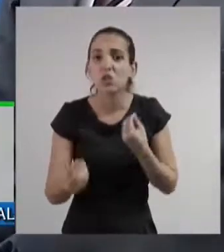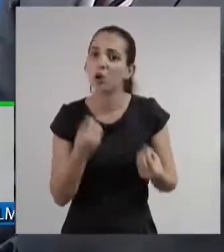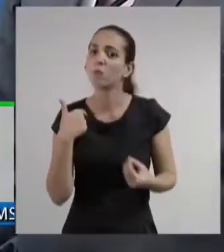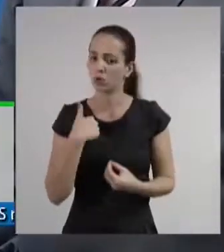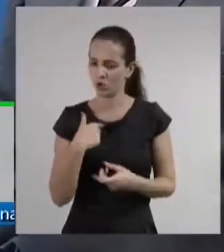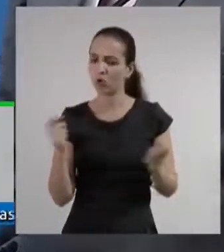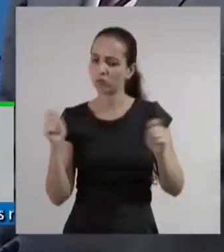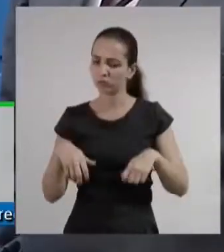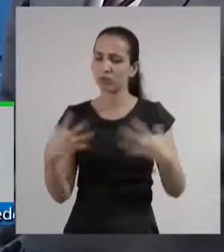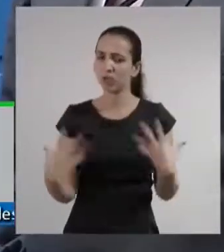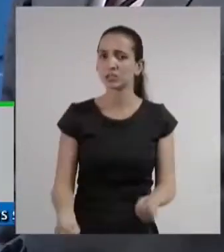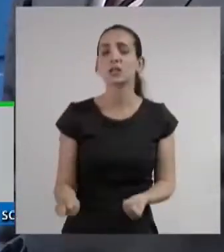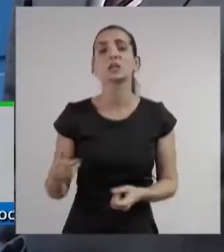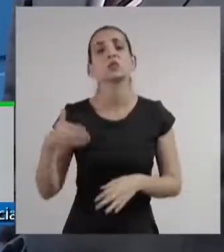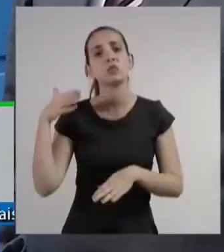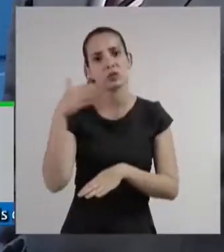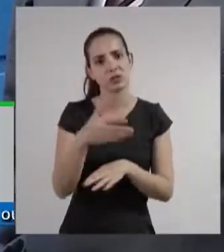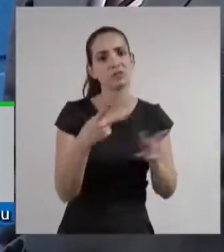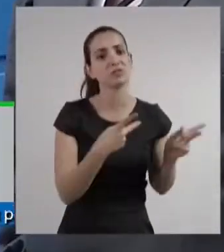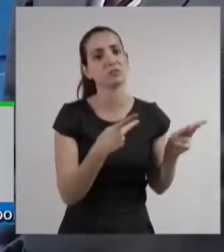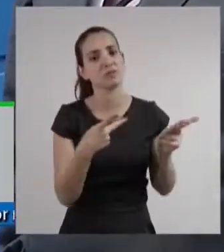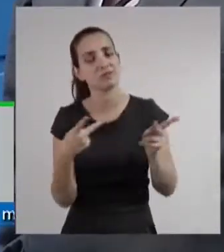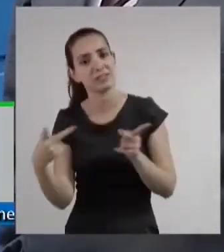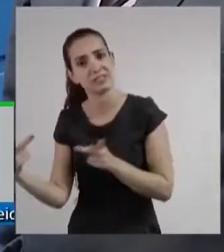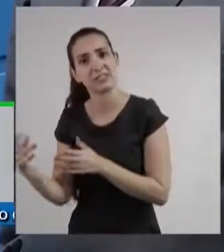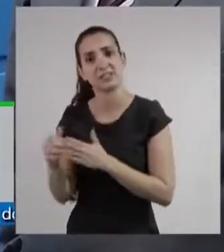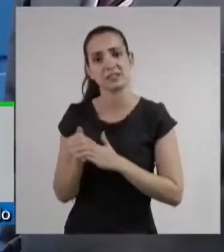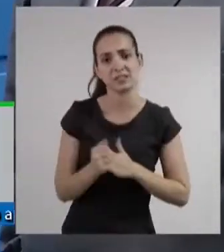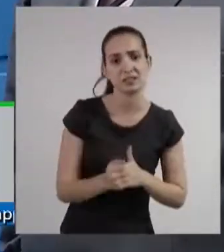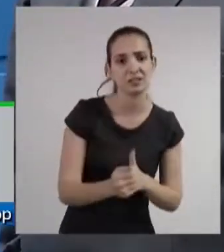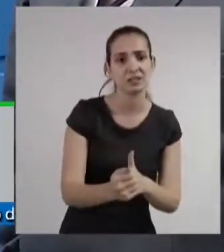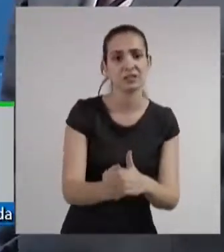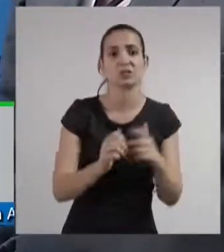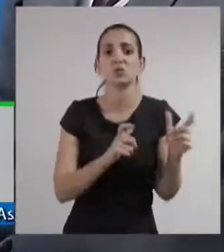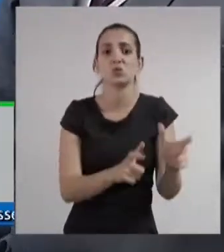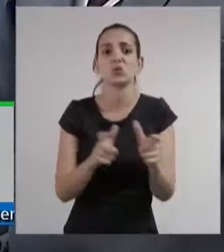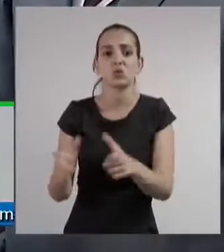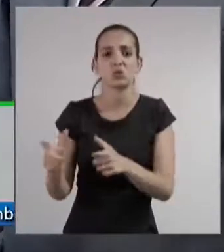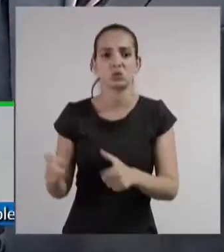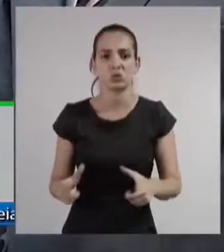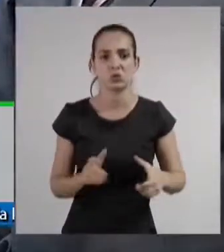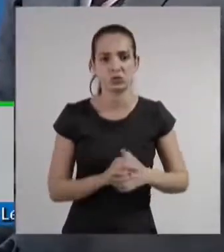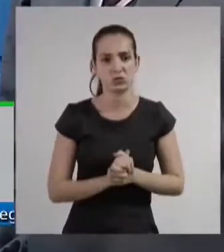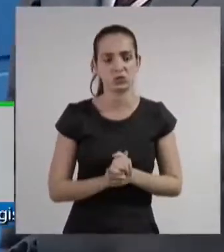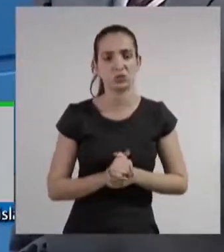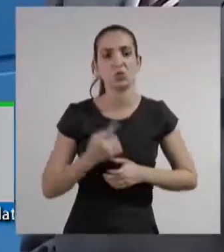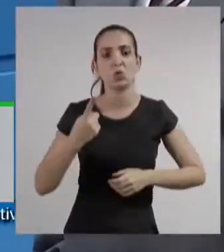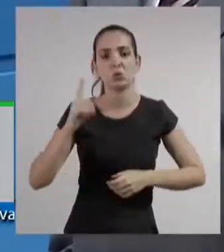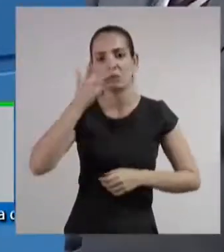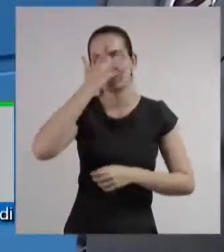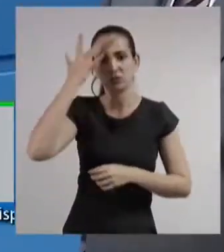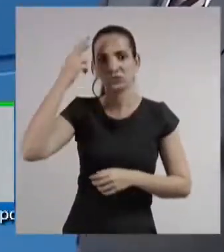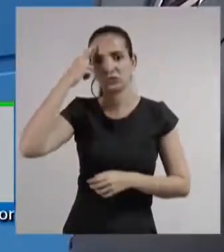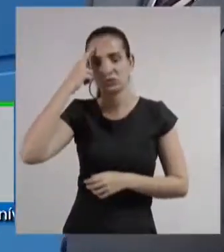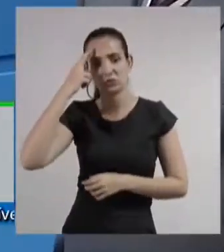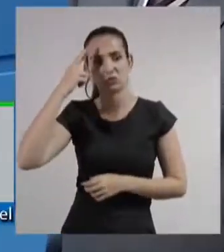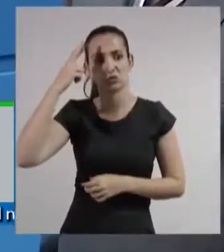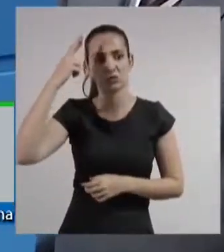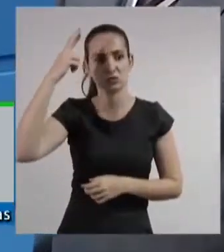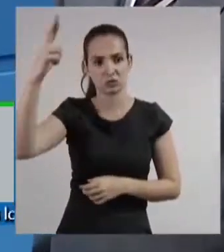guiada, que até agora eu não consegui, na fazenda de um fazendeiro que não é muito conhecido lá, seu